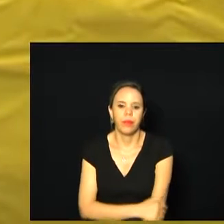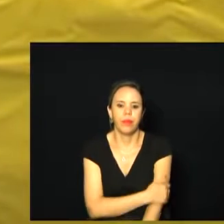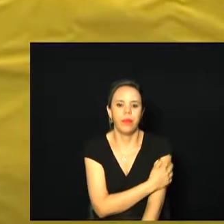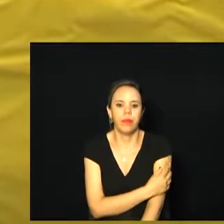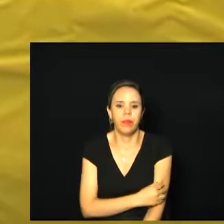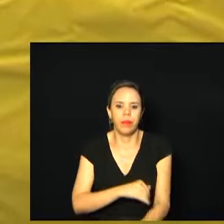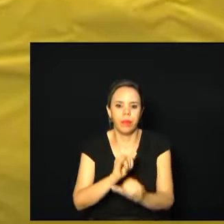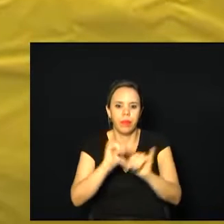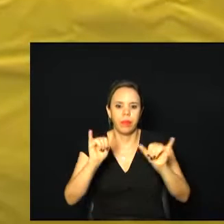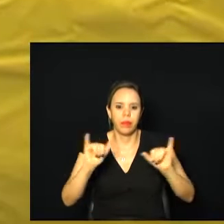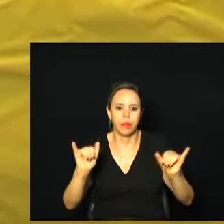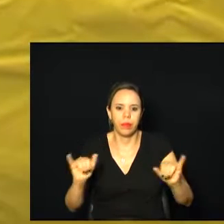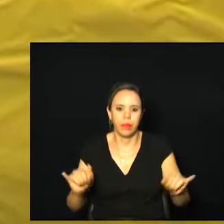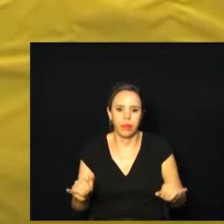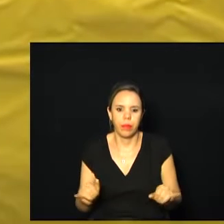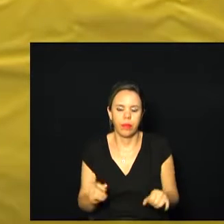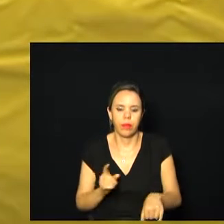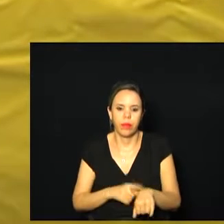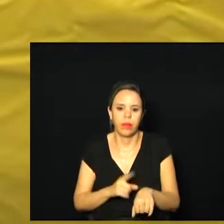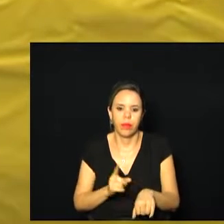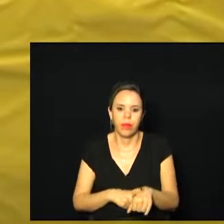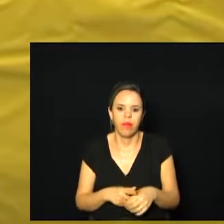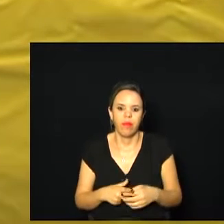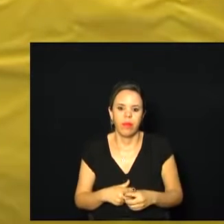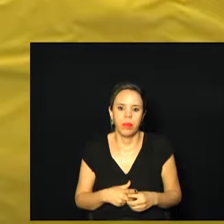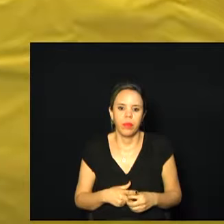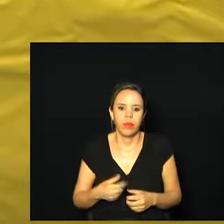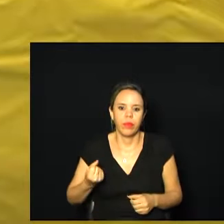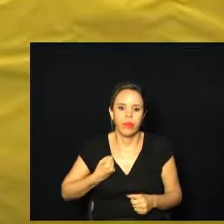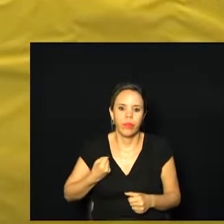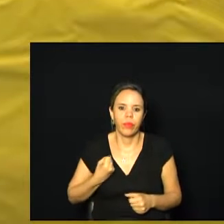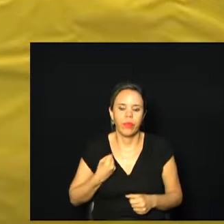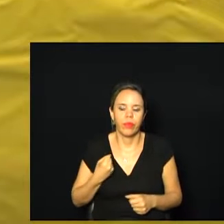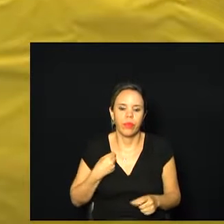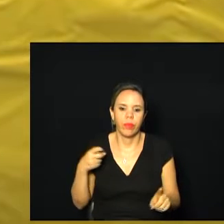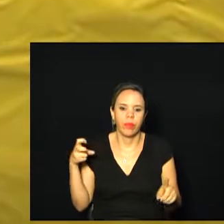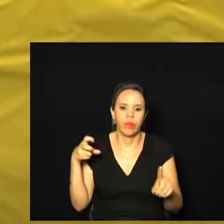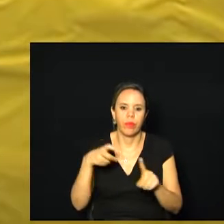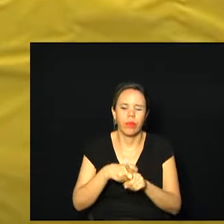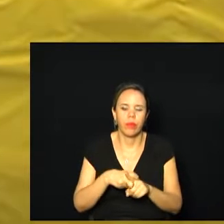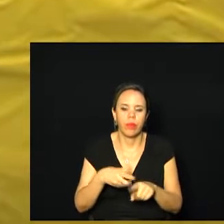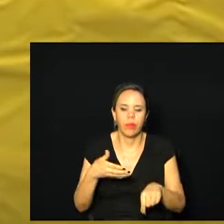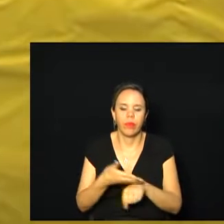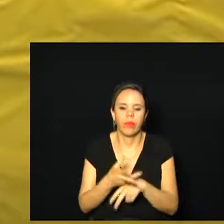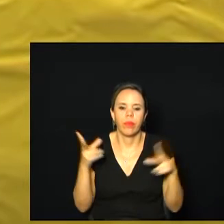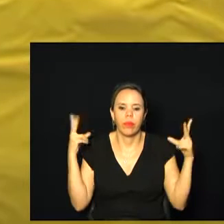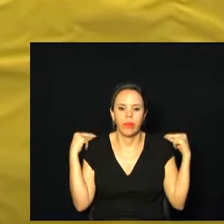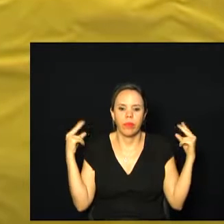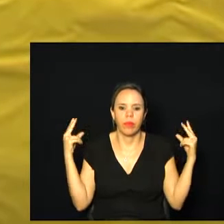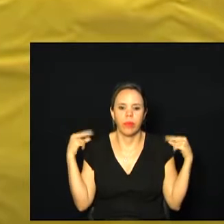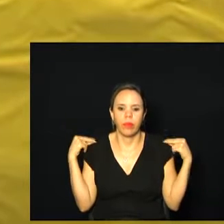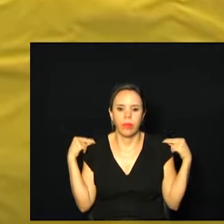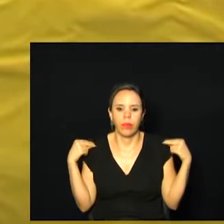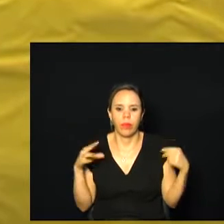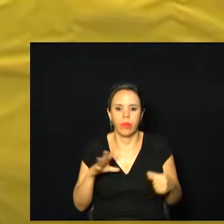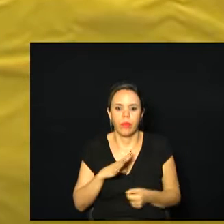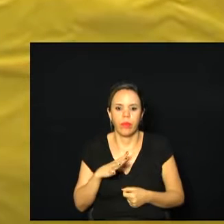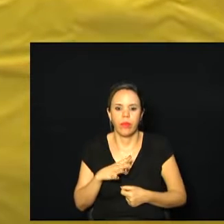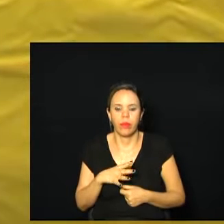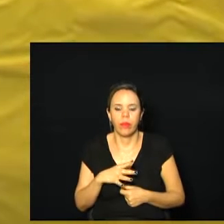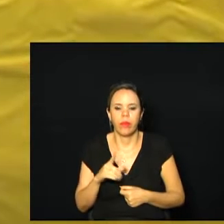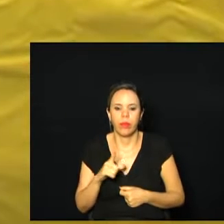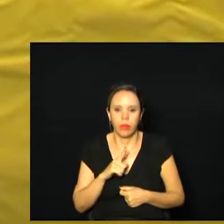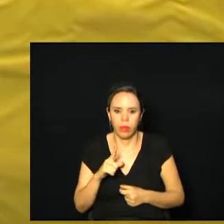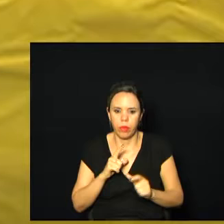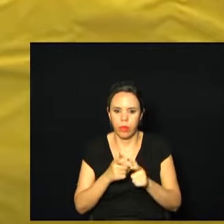Essa campanha, ela vem num momento onde o número de acidentes envolvendo motociclistas em nossa cidade